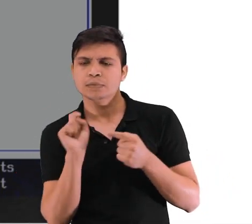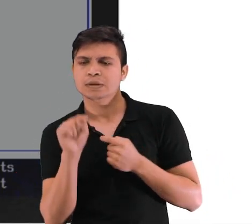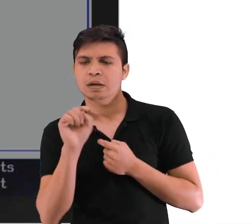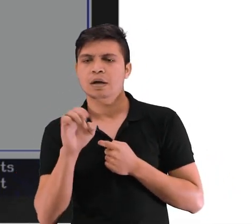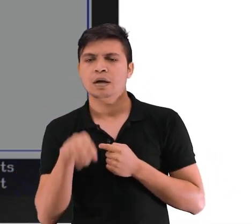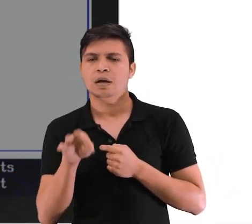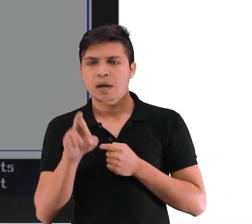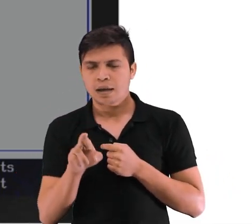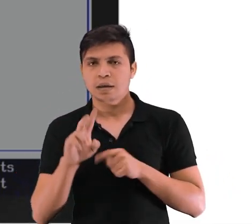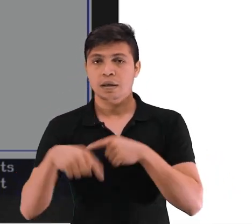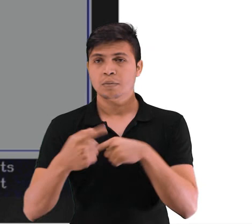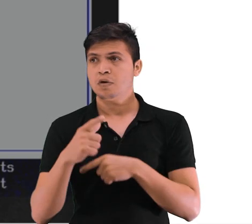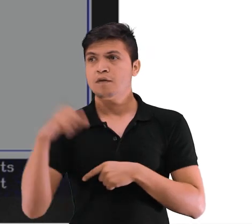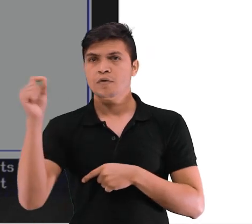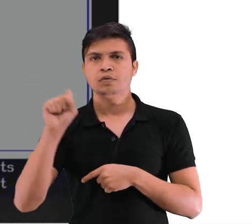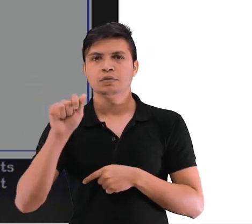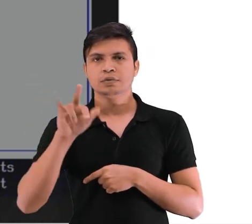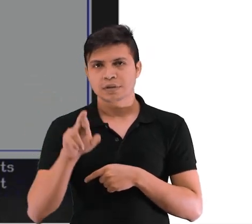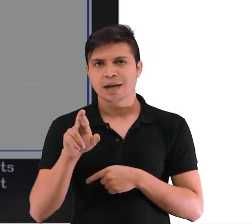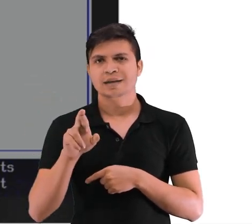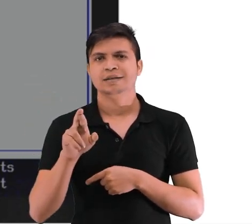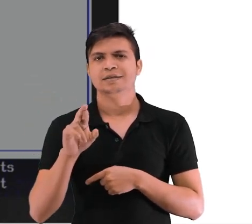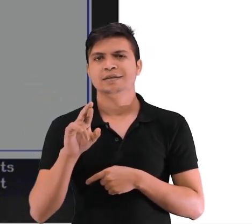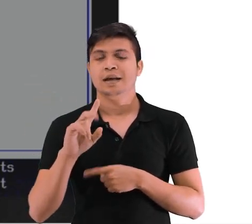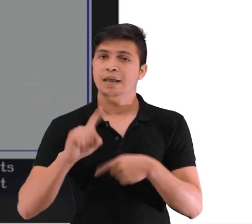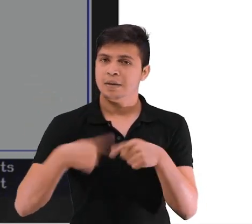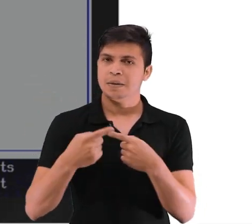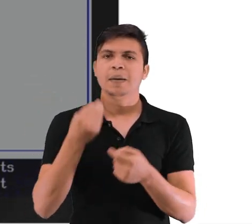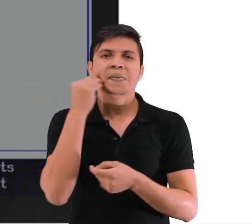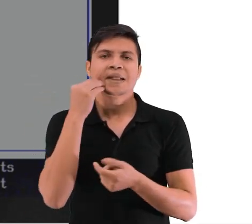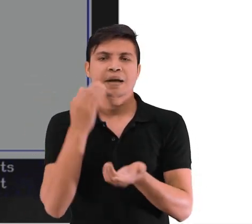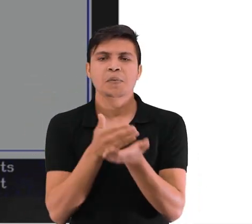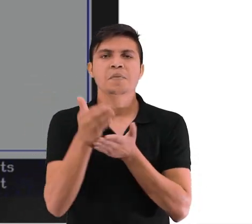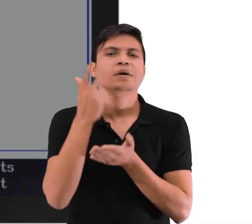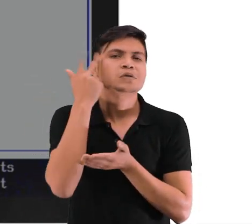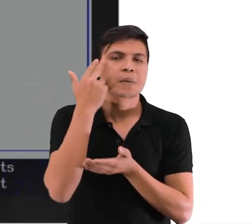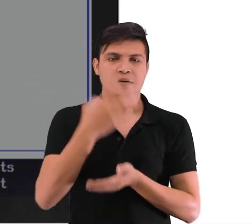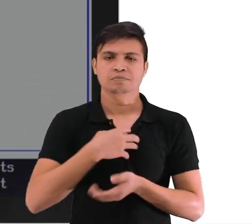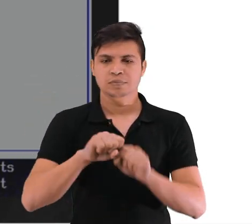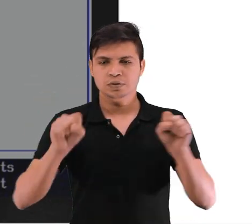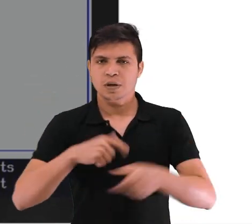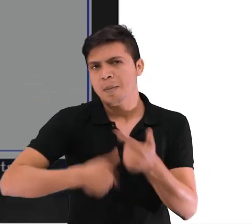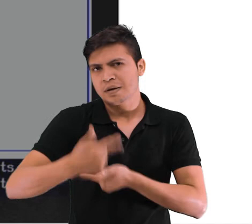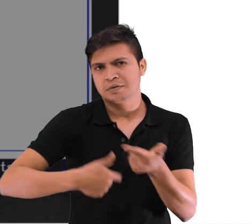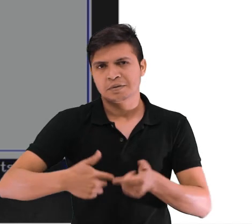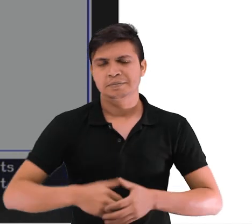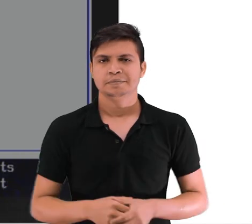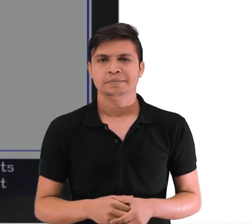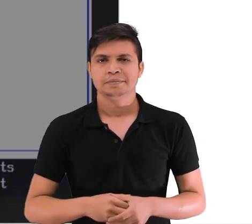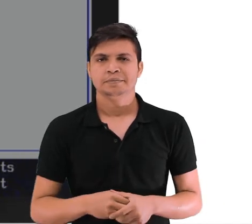e depois eu vou sair do setup. Ele vai sair e vai tentar iniciar normalmente o sistema operacional,